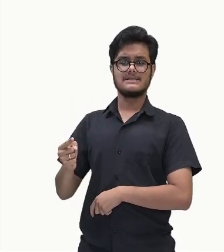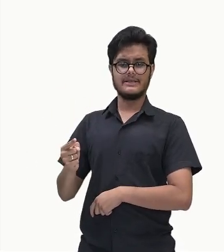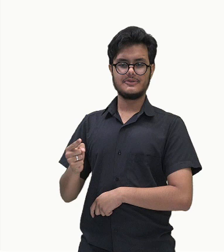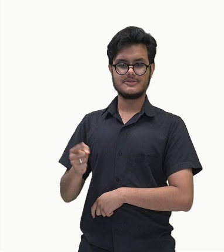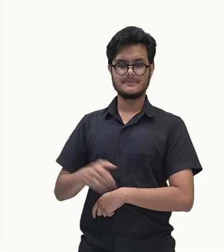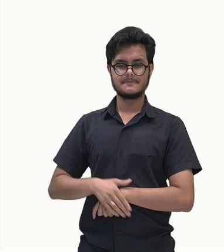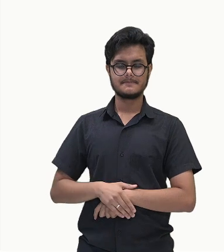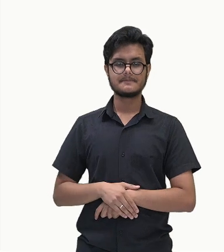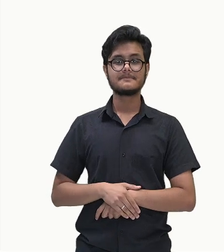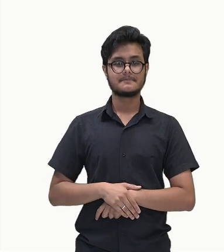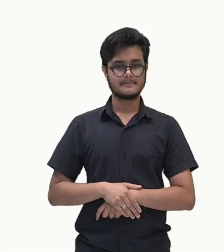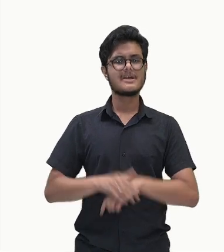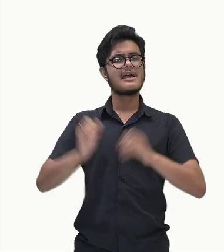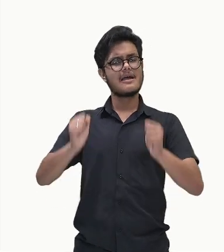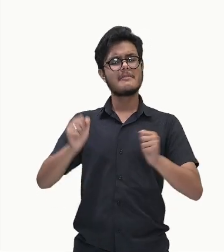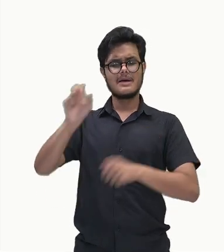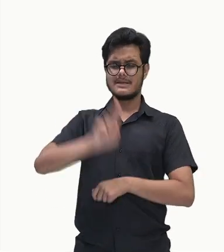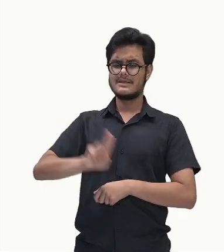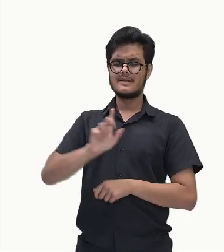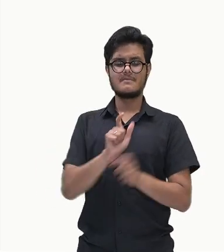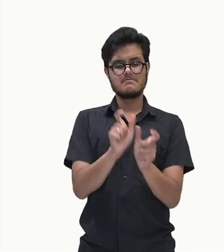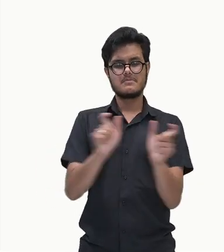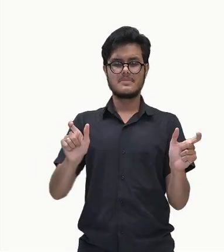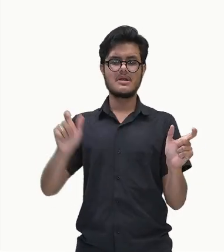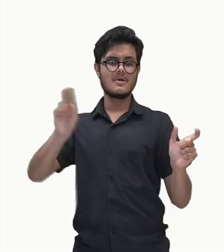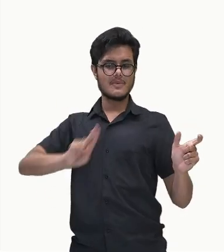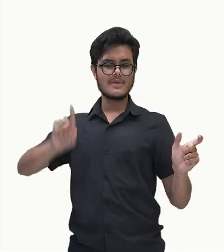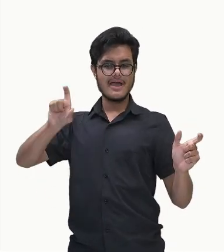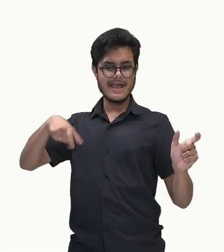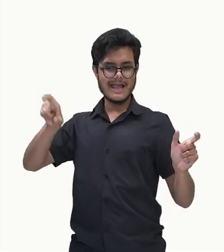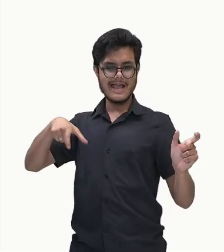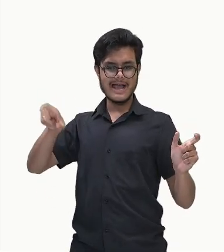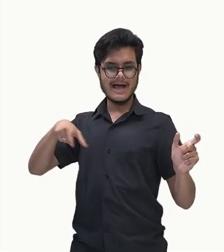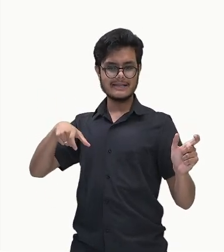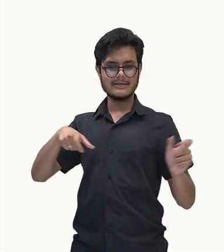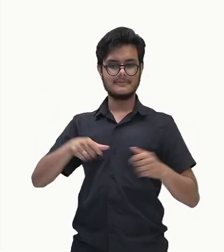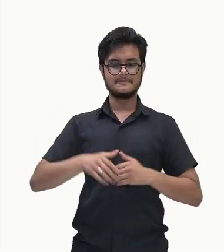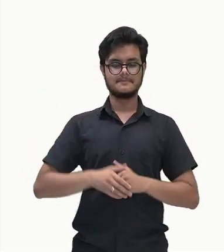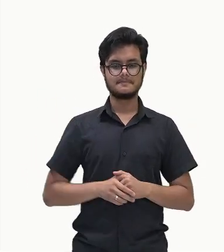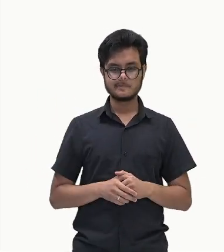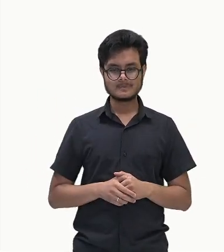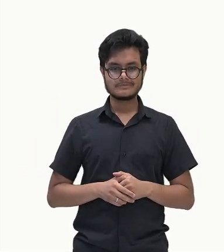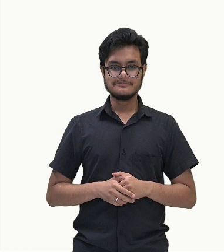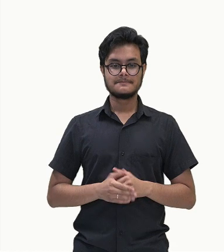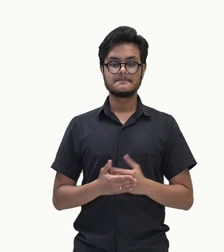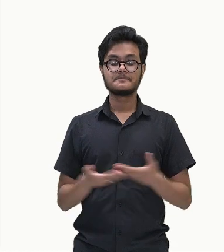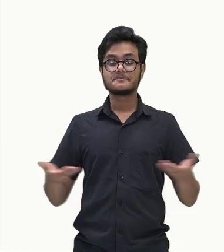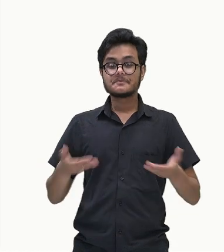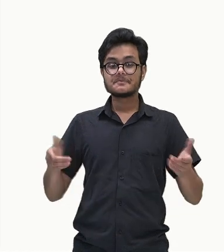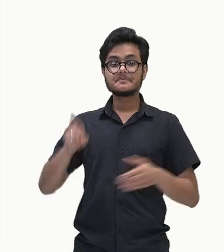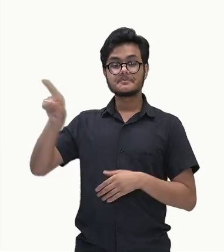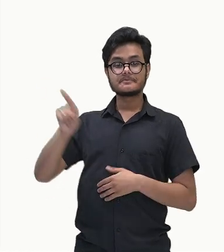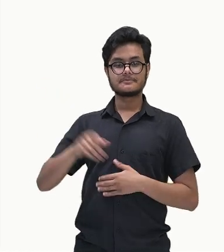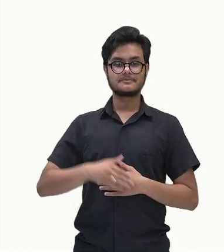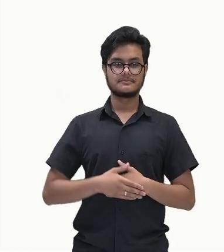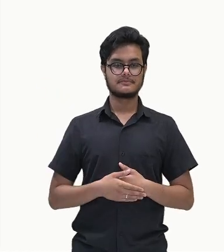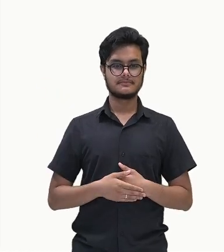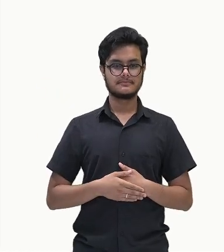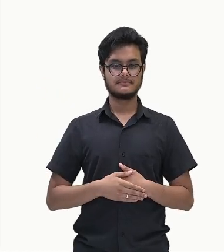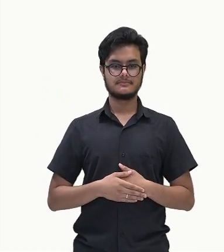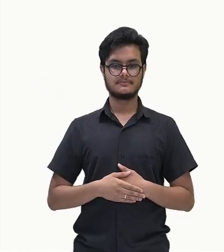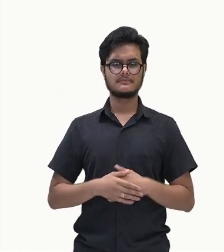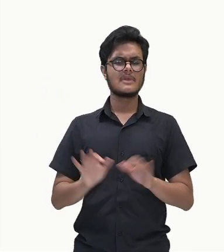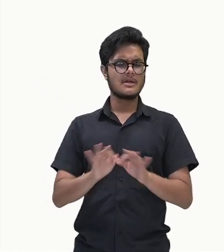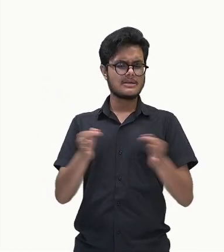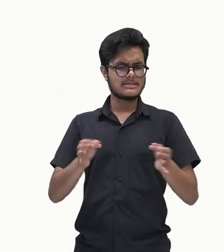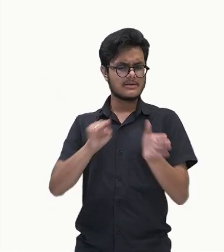33.600 possibilidades de cartões pra gente fazer e agora uma última pergunta bem